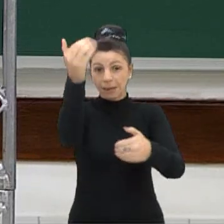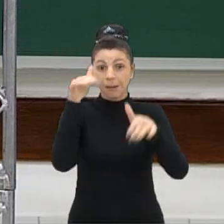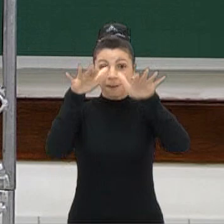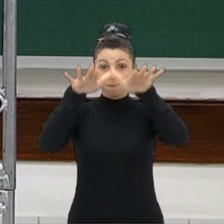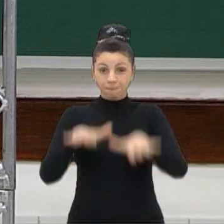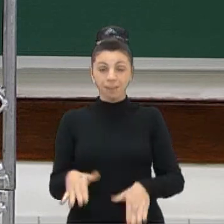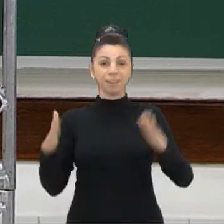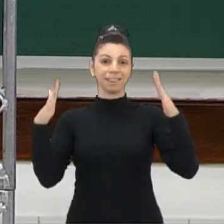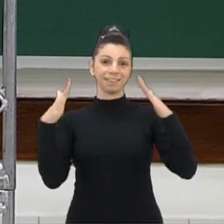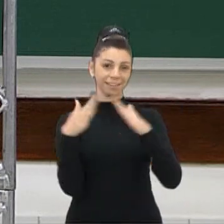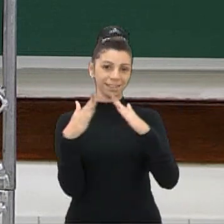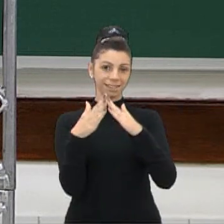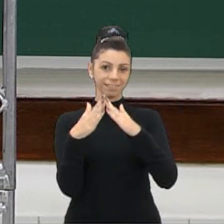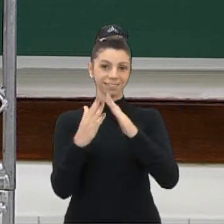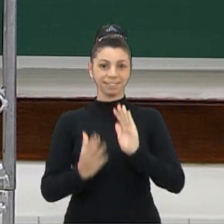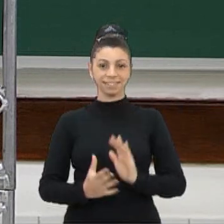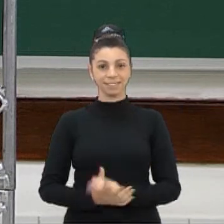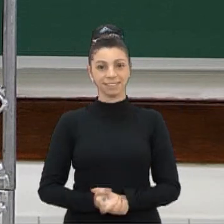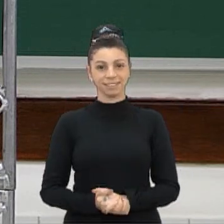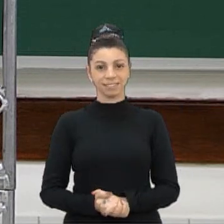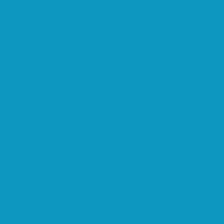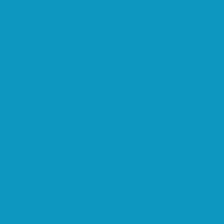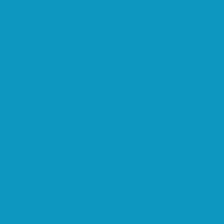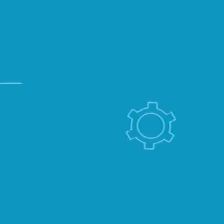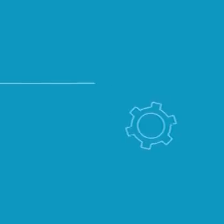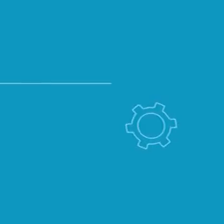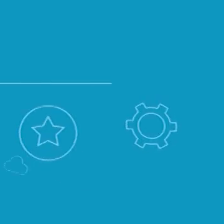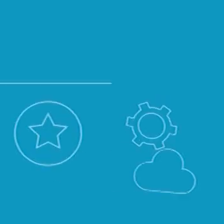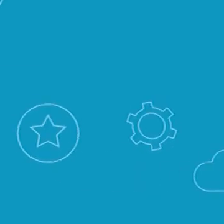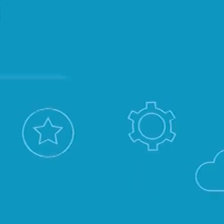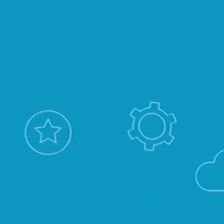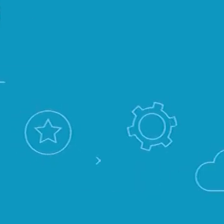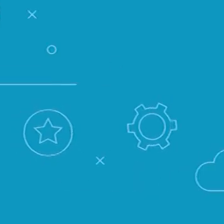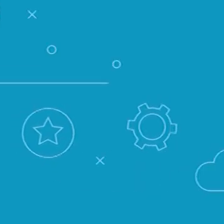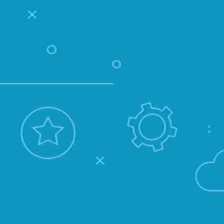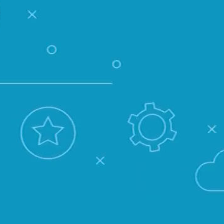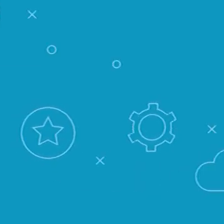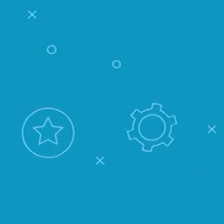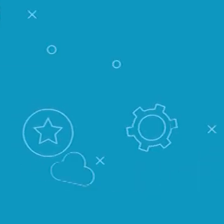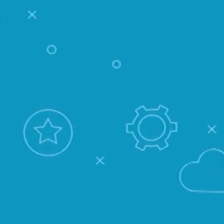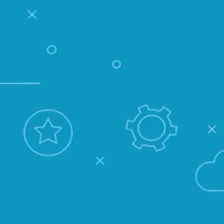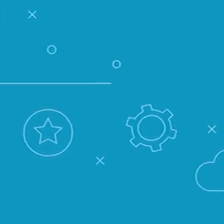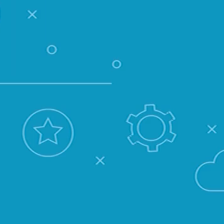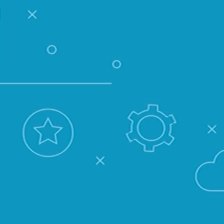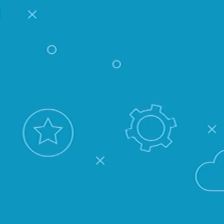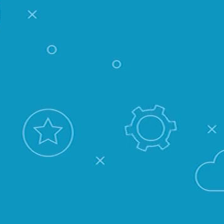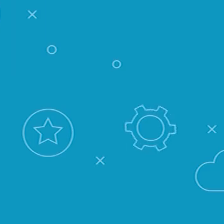casa se puderem.